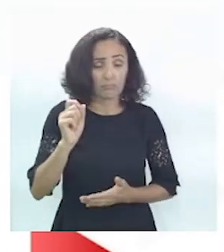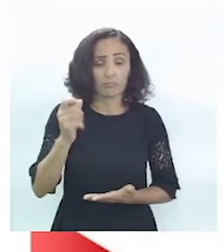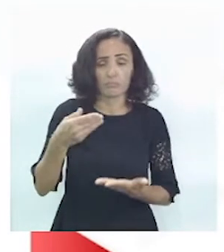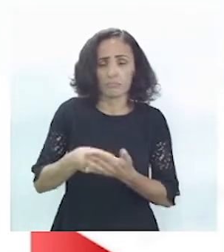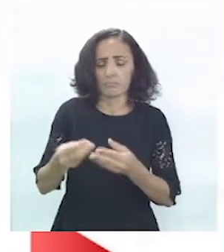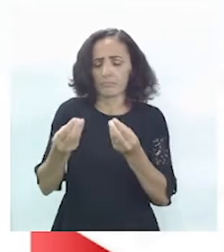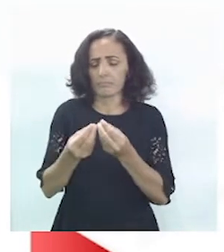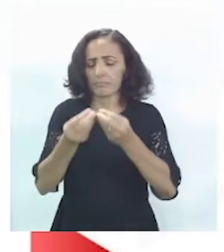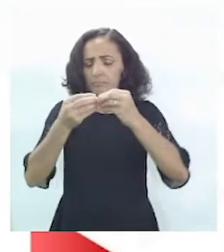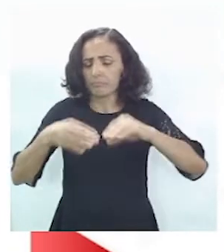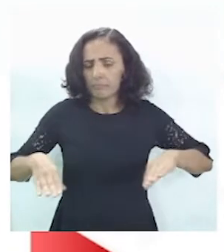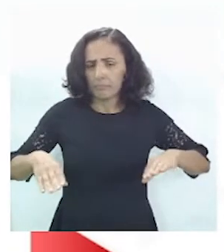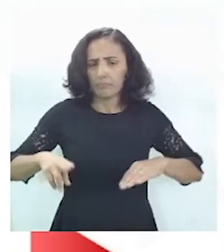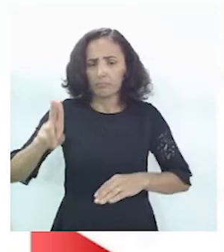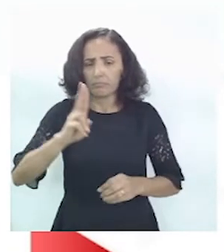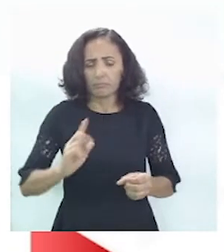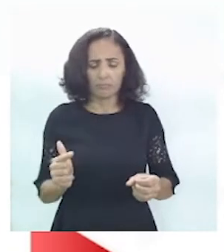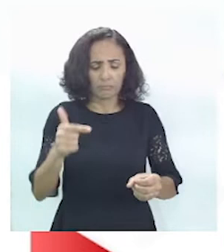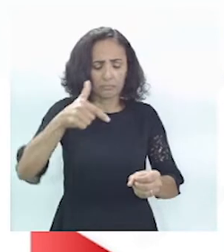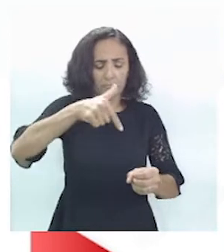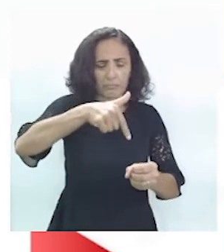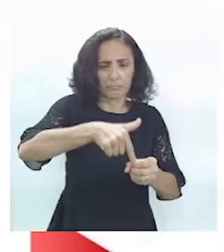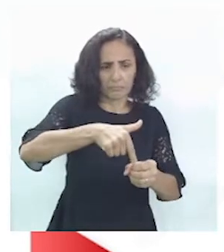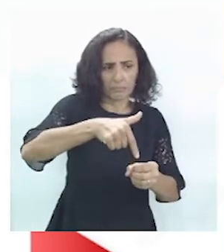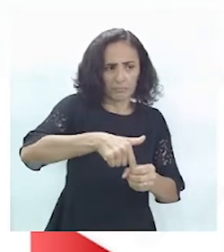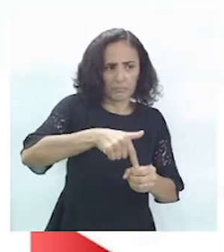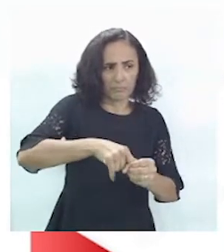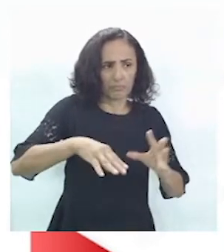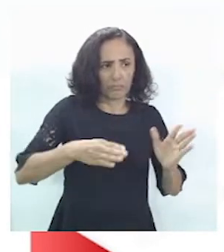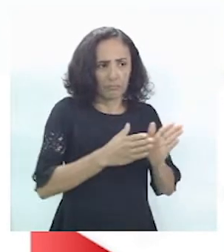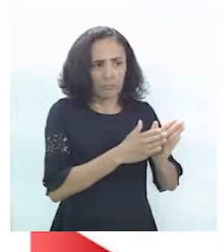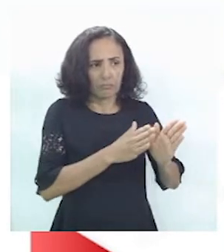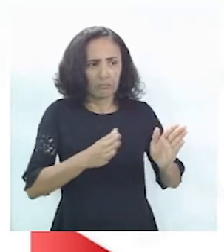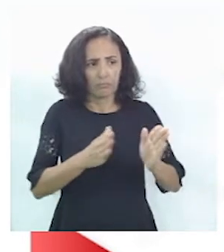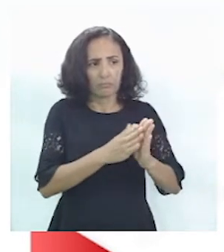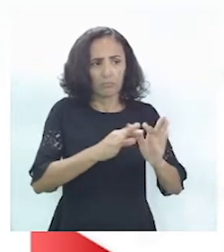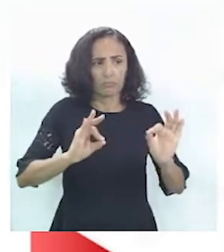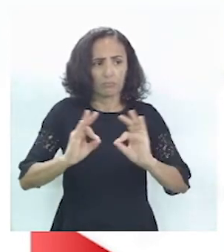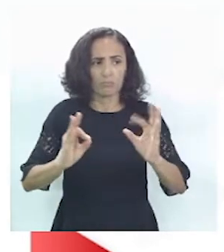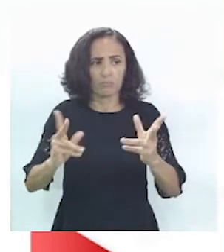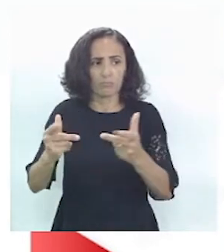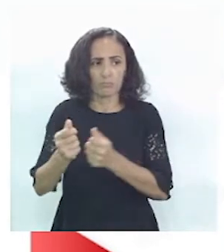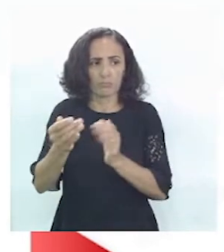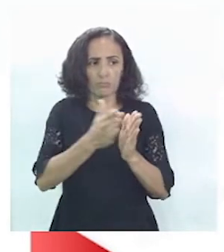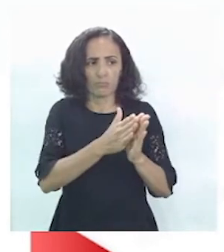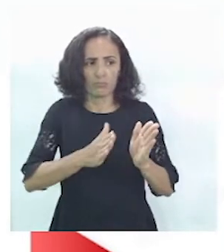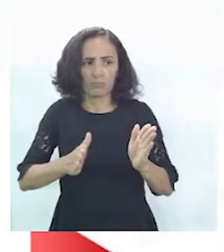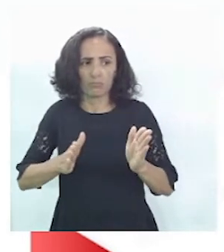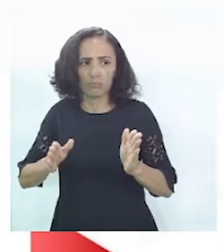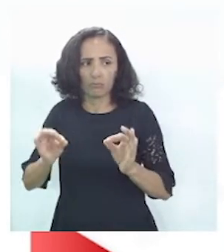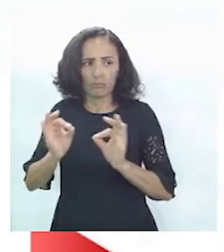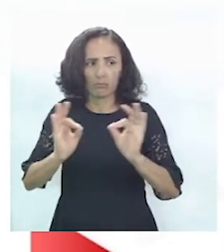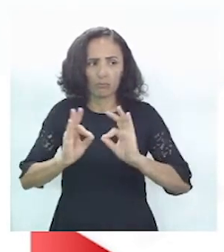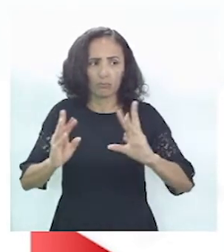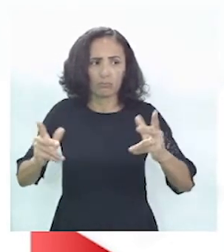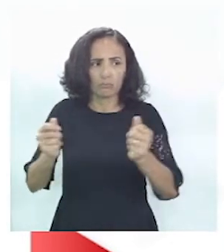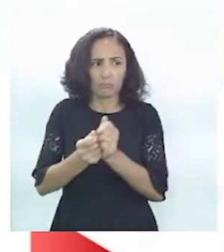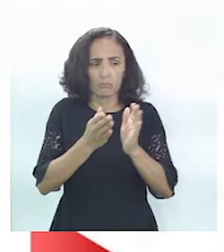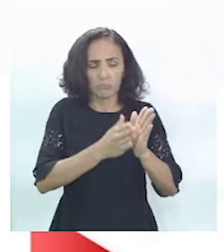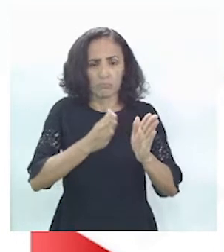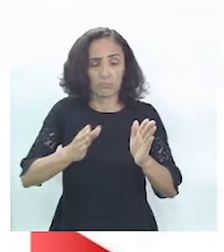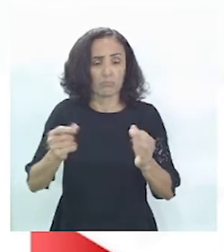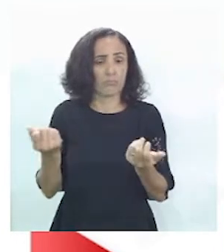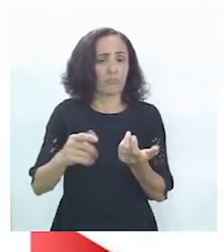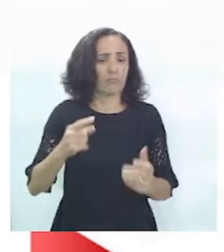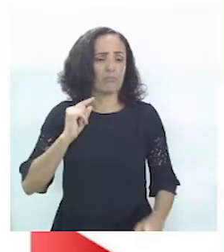termoelétricas, como são usados combustíveis fósseis para queimar e gerar energia, há uma grande liberação